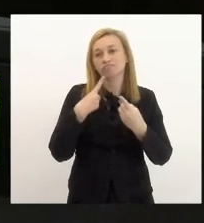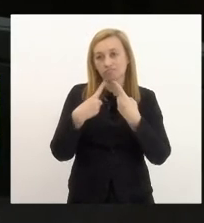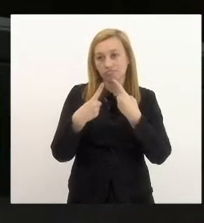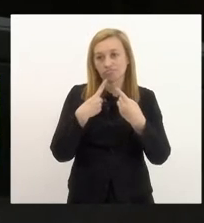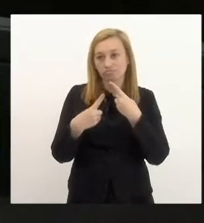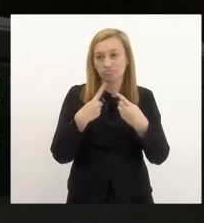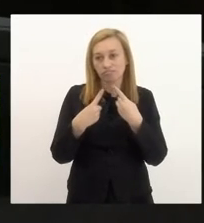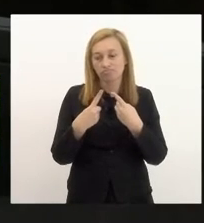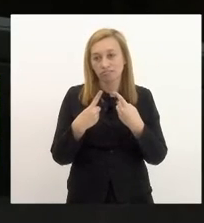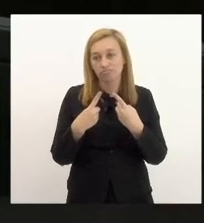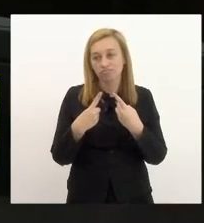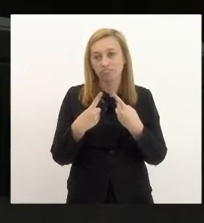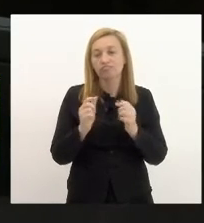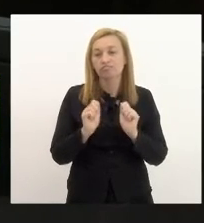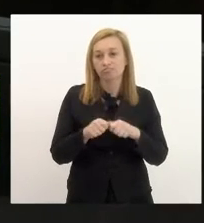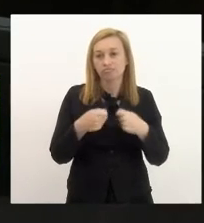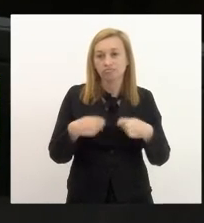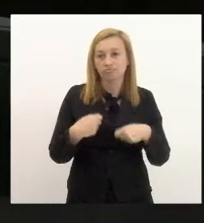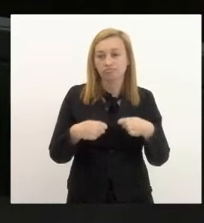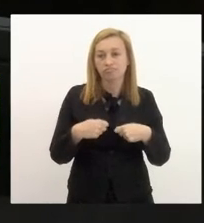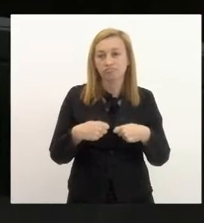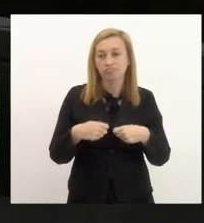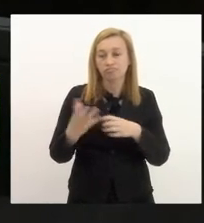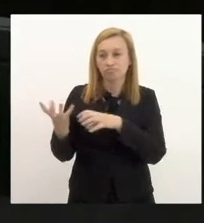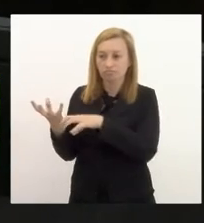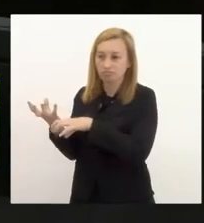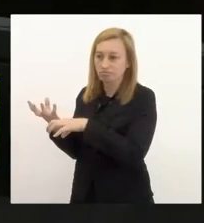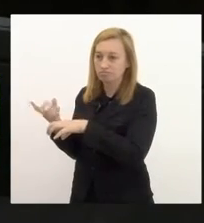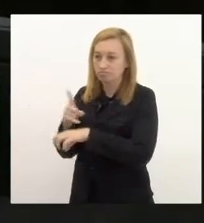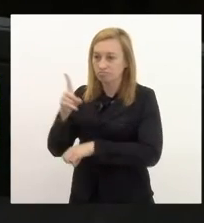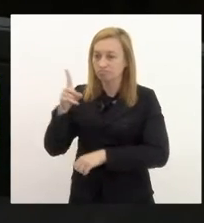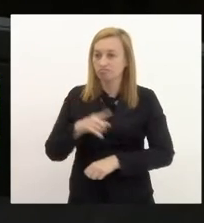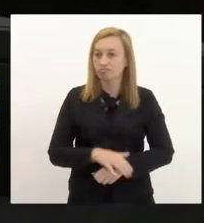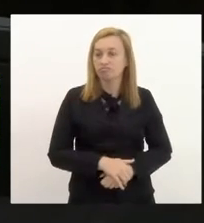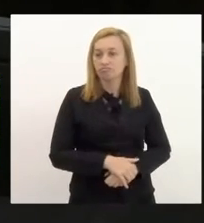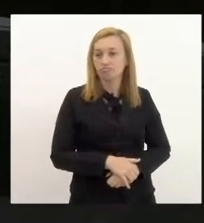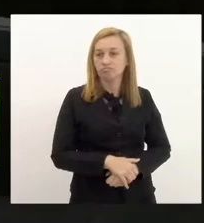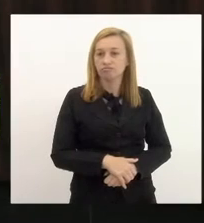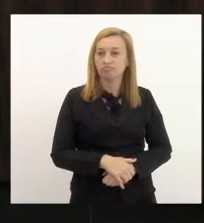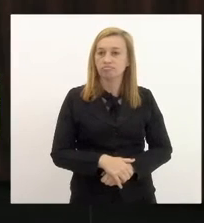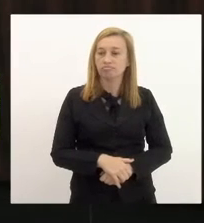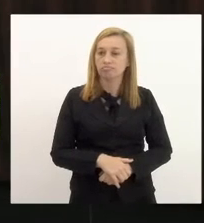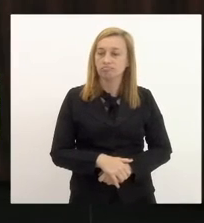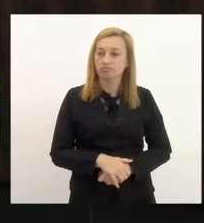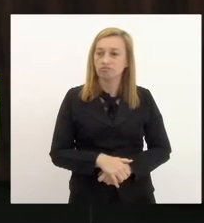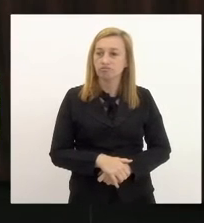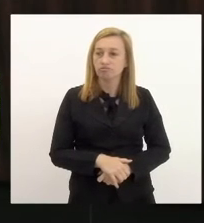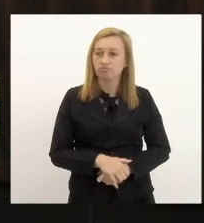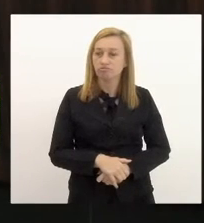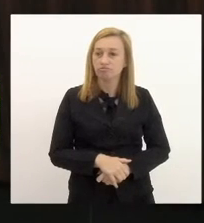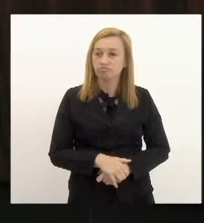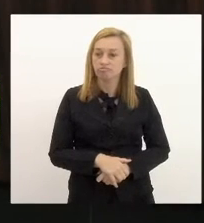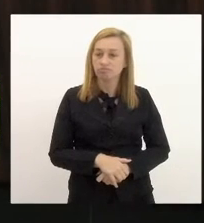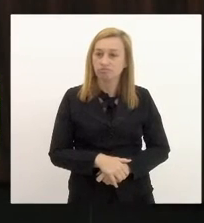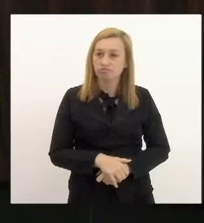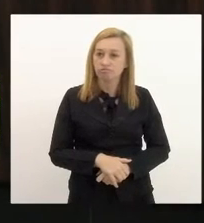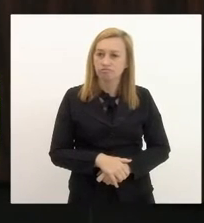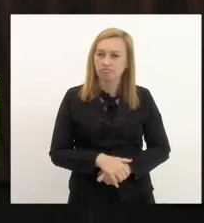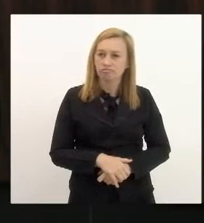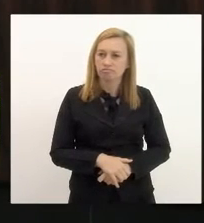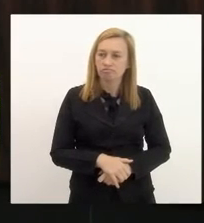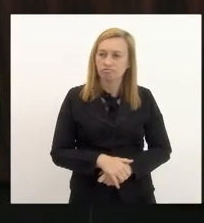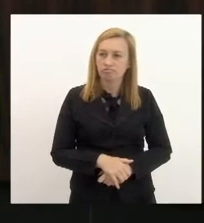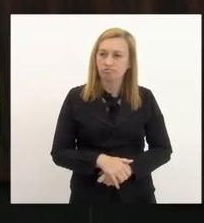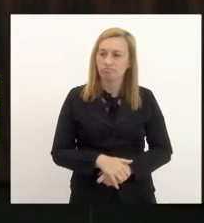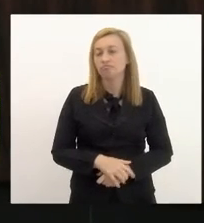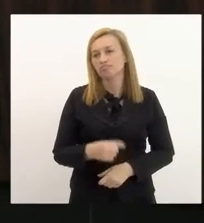que deve ser travada no Congresso Nacional e nós não estamos também a questão